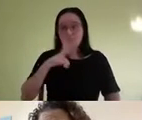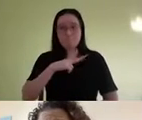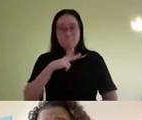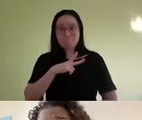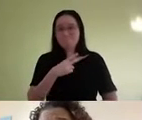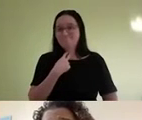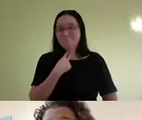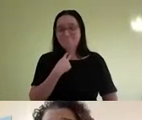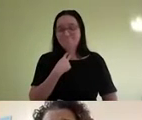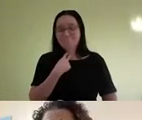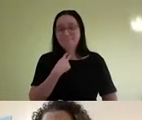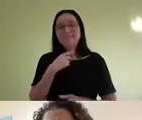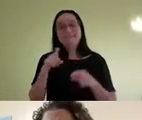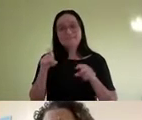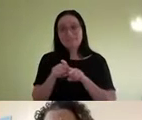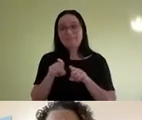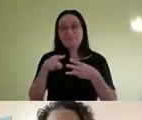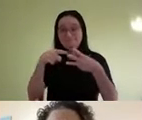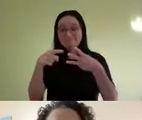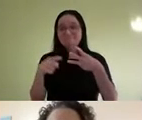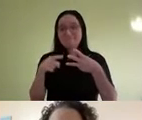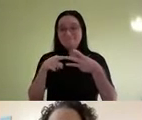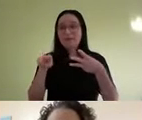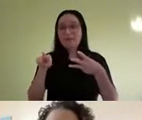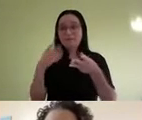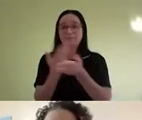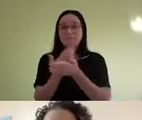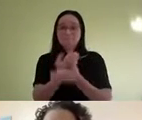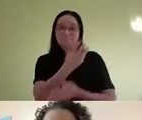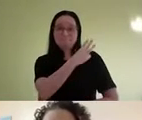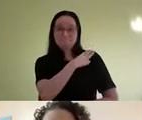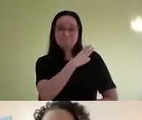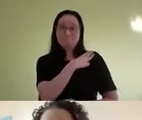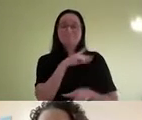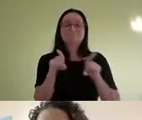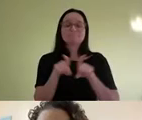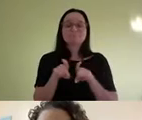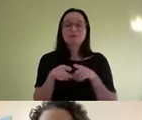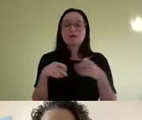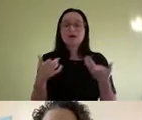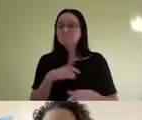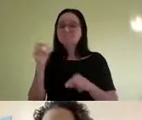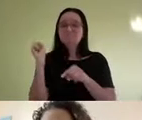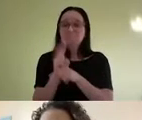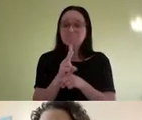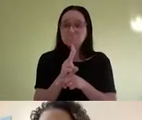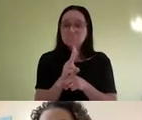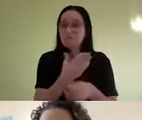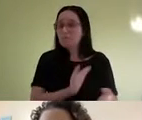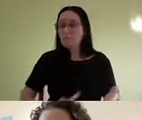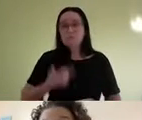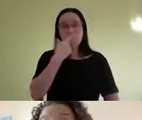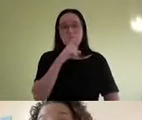porque eu ainda tinha mais duas irmãs novas que ainda estavam no ensino médio e foi aonde eu não consegui e tive que esperar